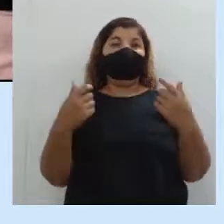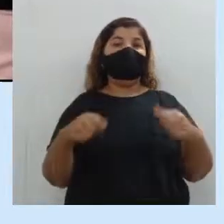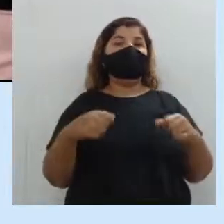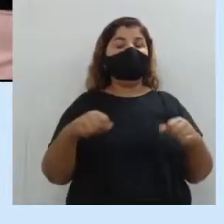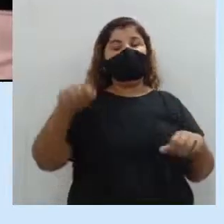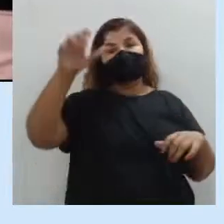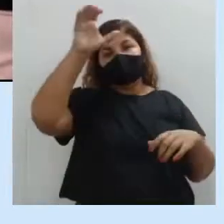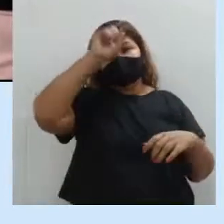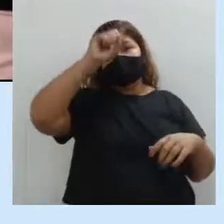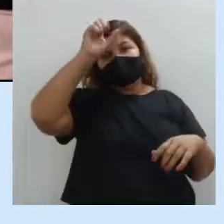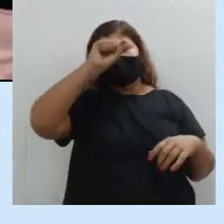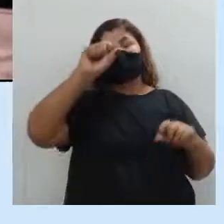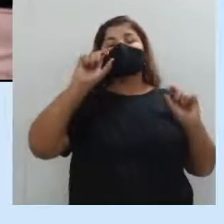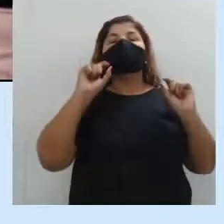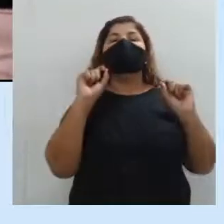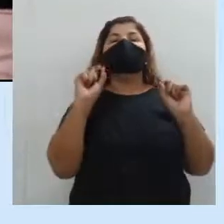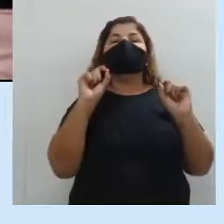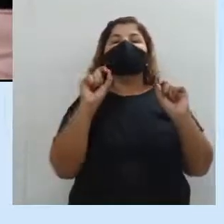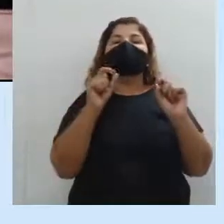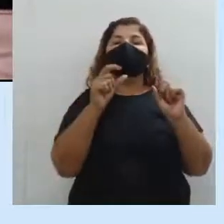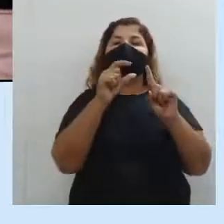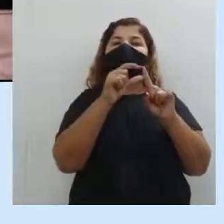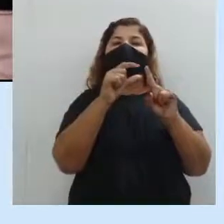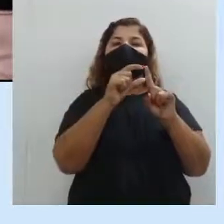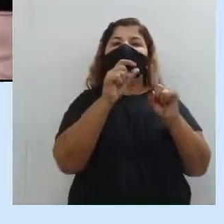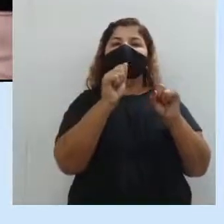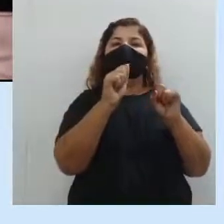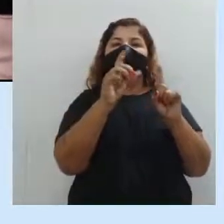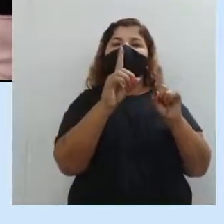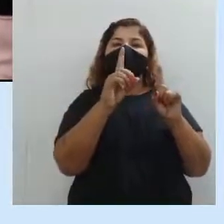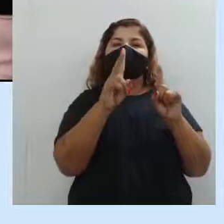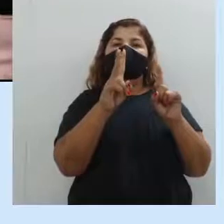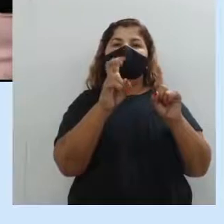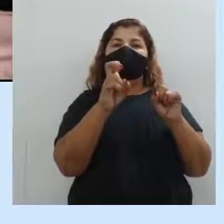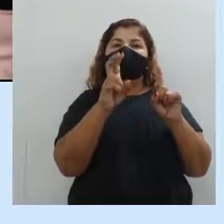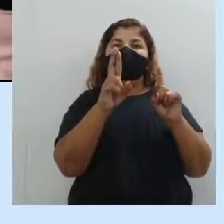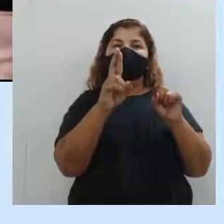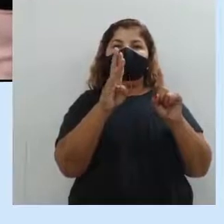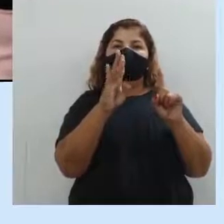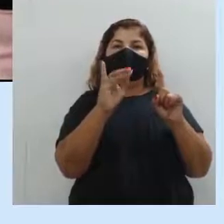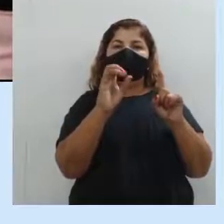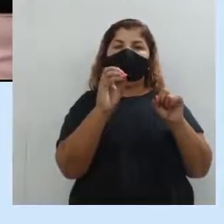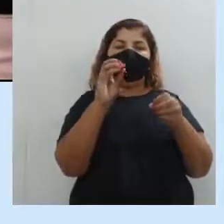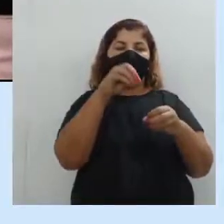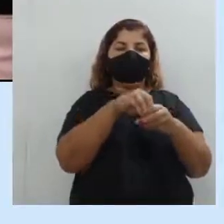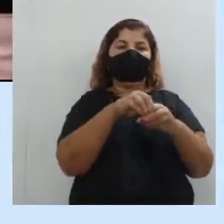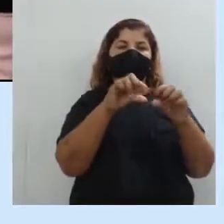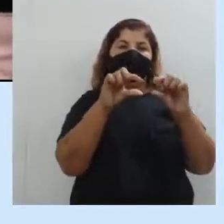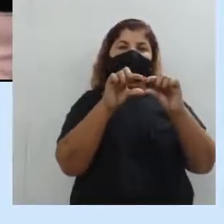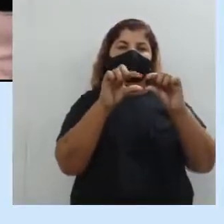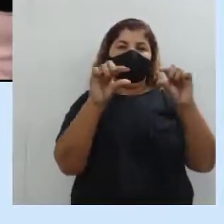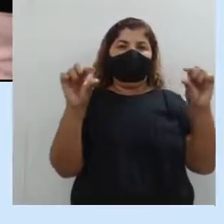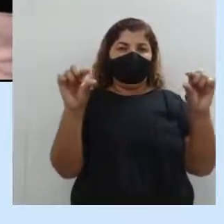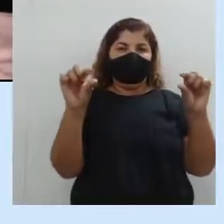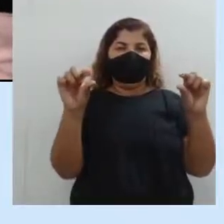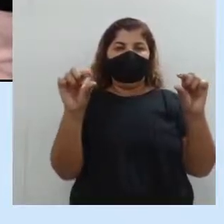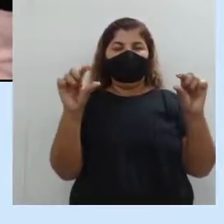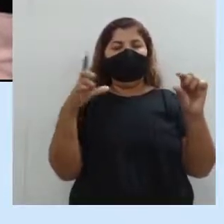advérbio, tá? O advérbio dentro de uma frase que faz parte de um texto,